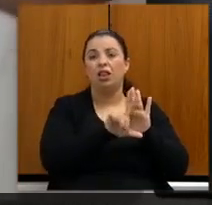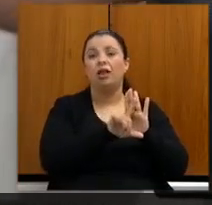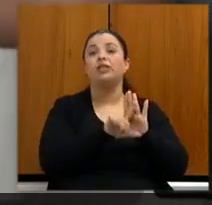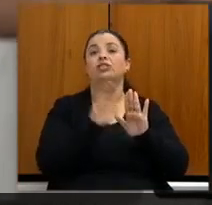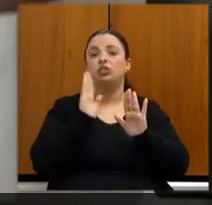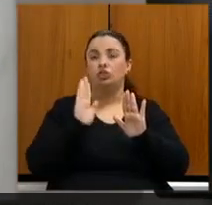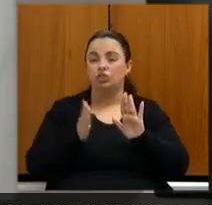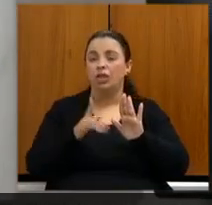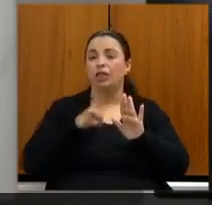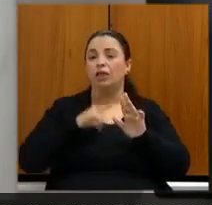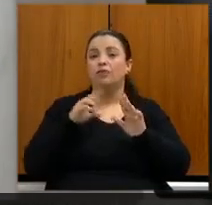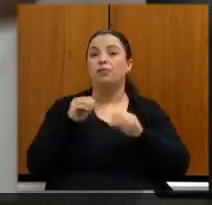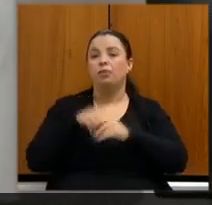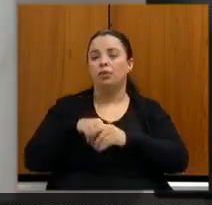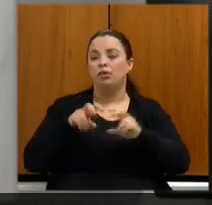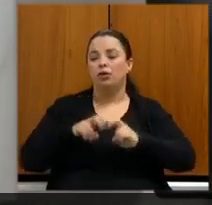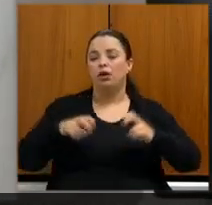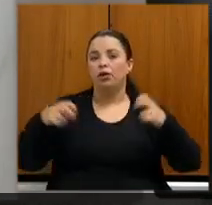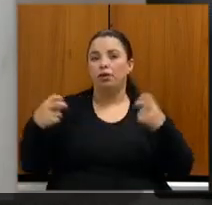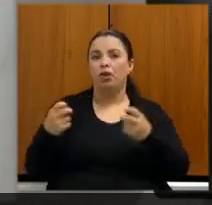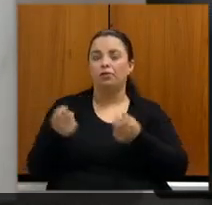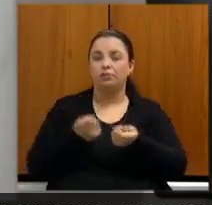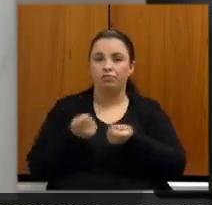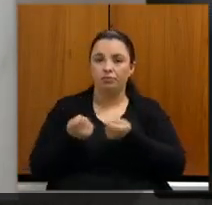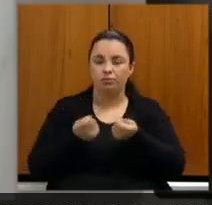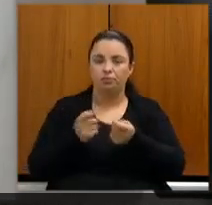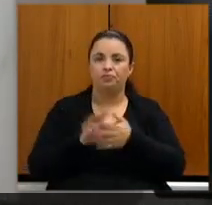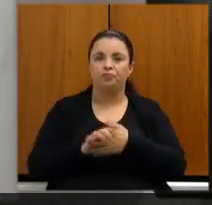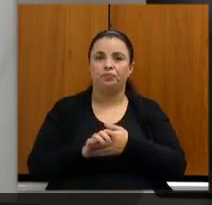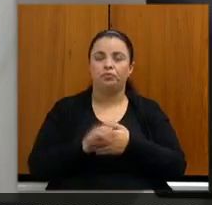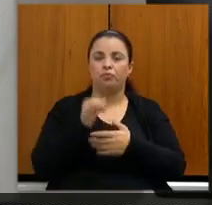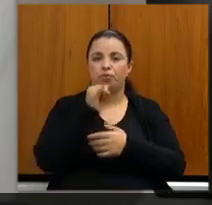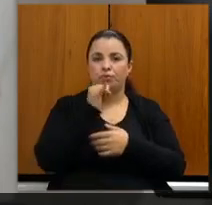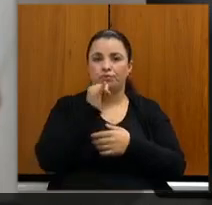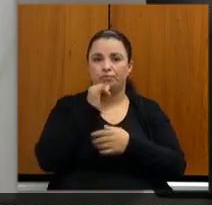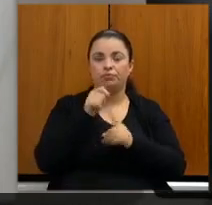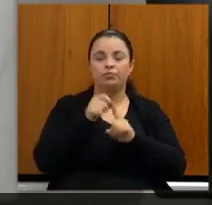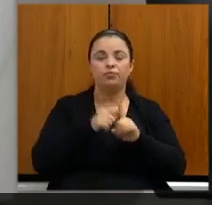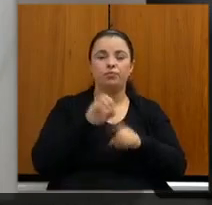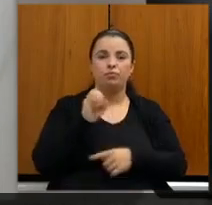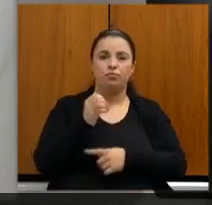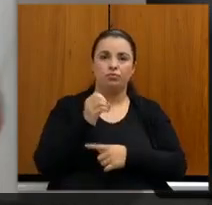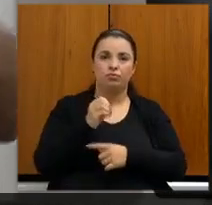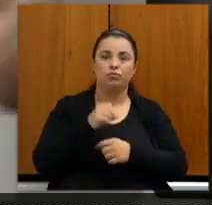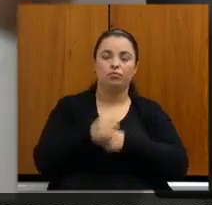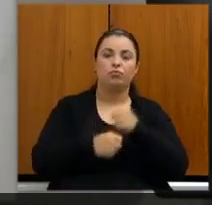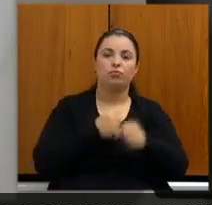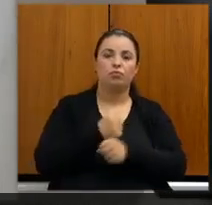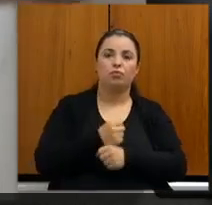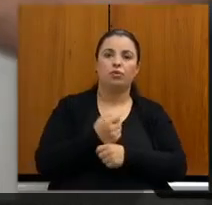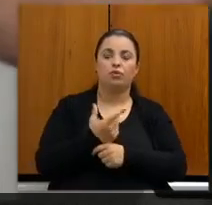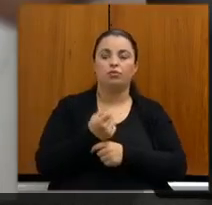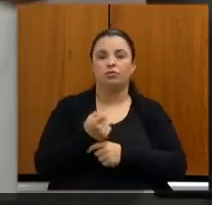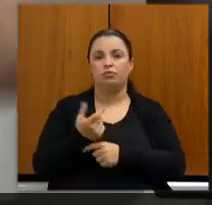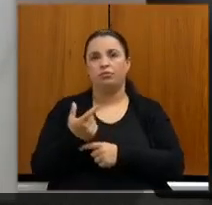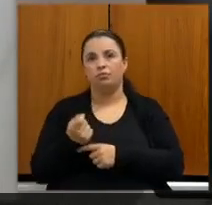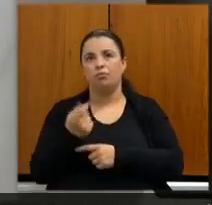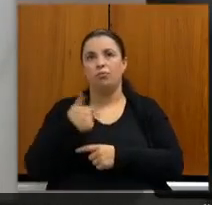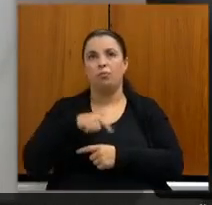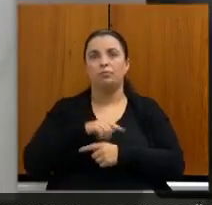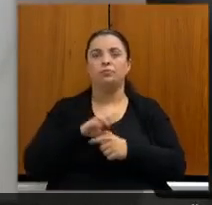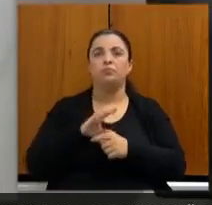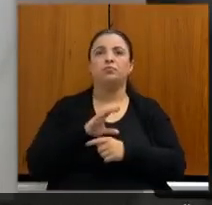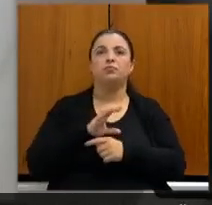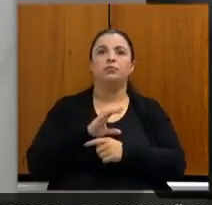então assim por exemplo em outubro de dois mil e vinte nós da comissão Pastoral da Terra com a